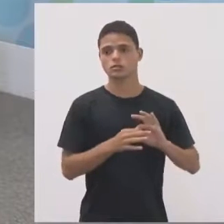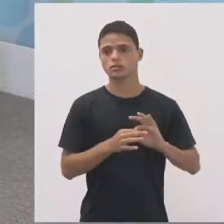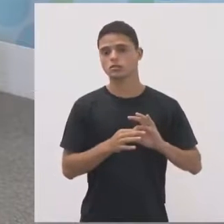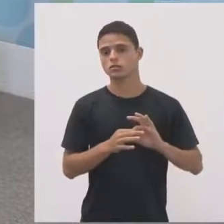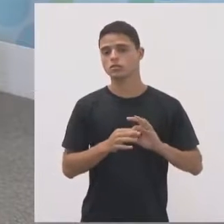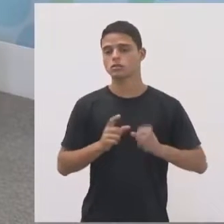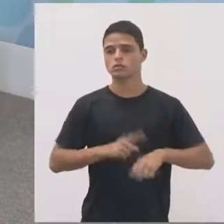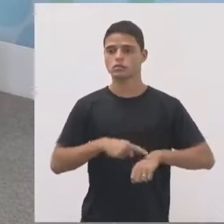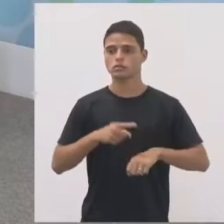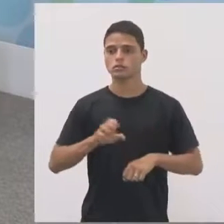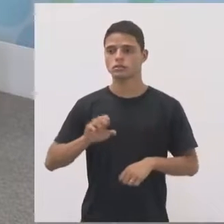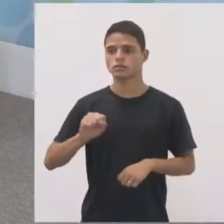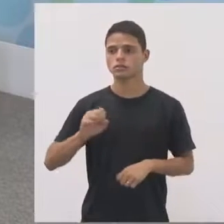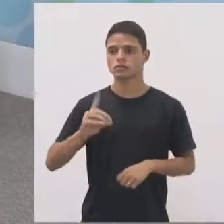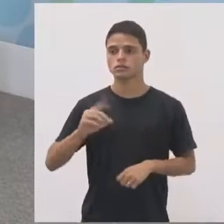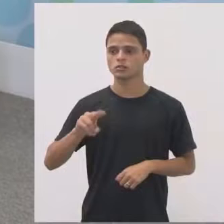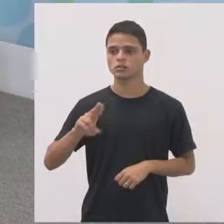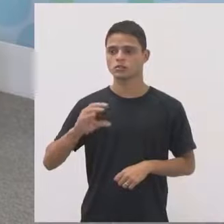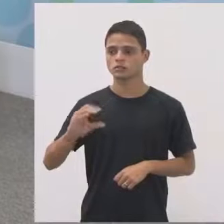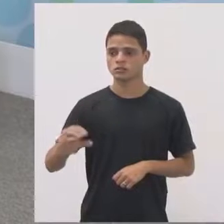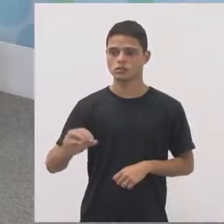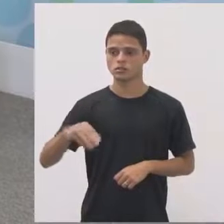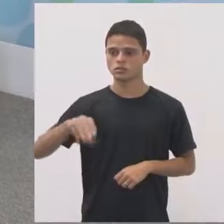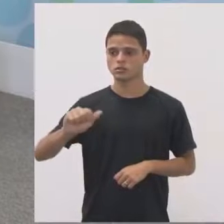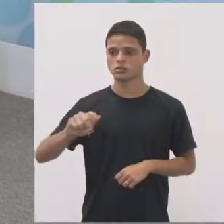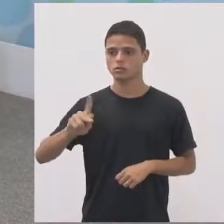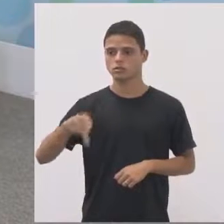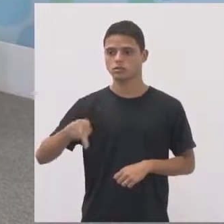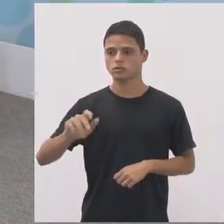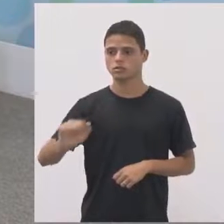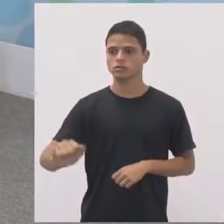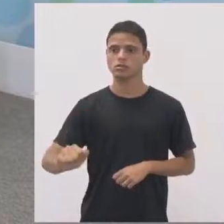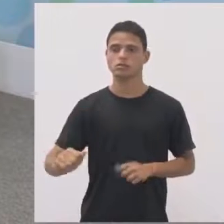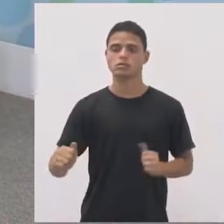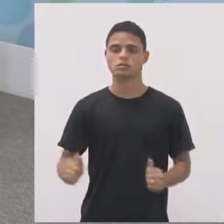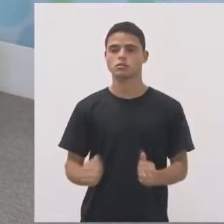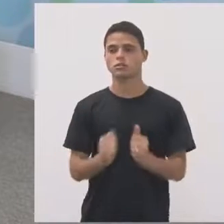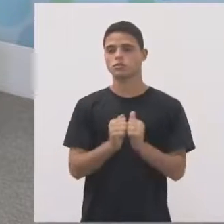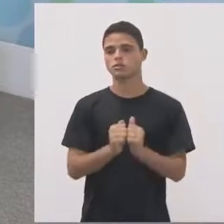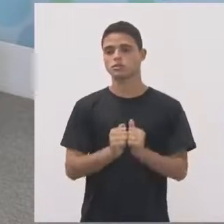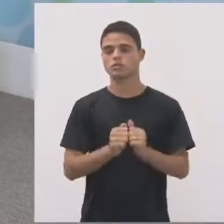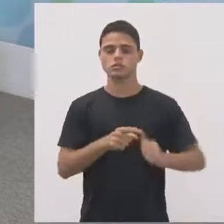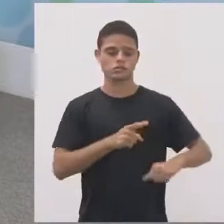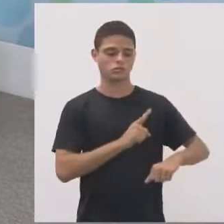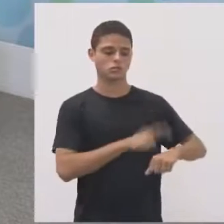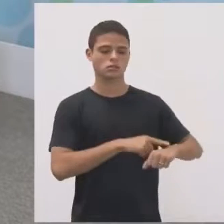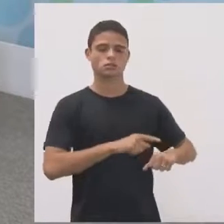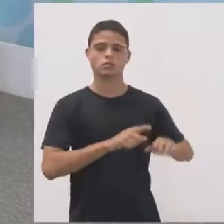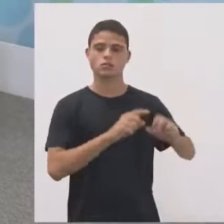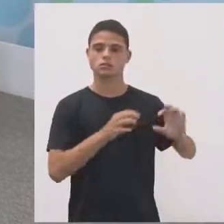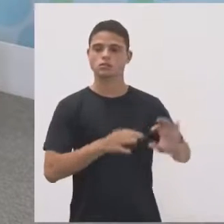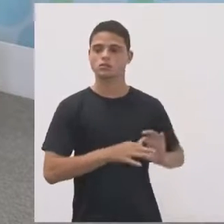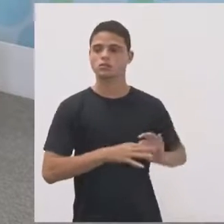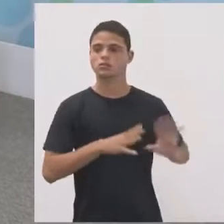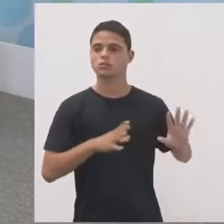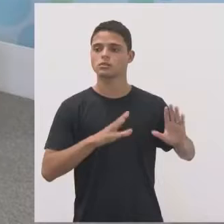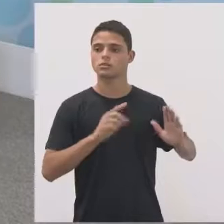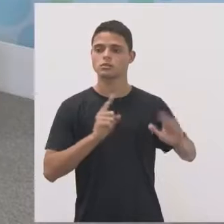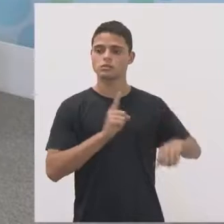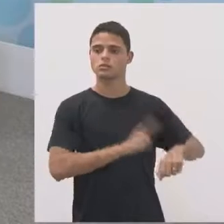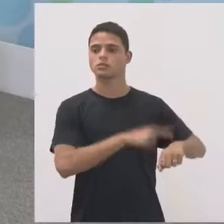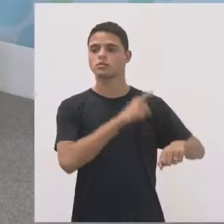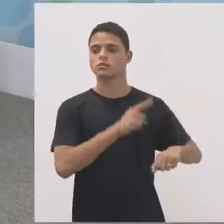Chama Seduc Mac, então a FDE fez isso junto com a Seduc, então... É só ligar o computador que ele na hora ele já